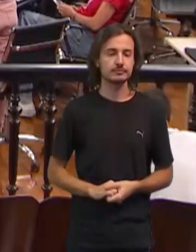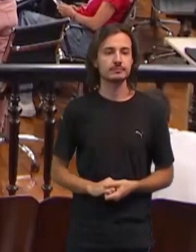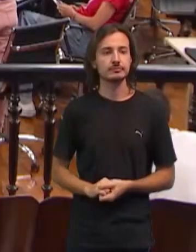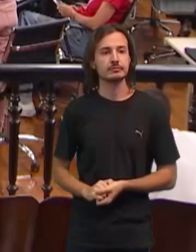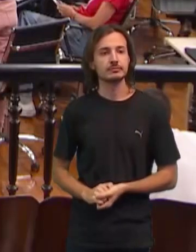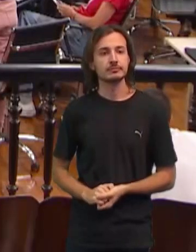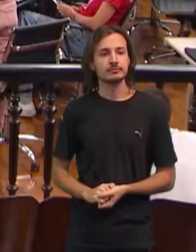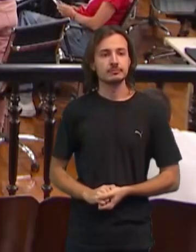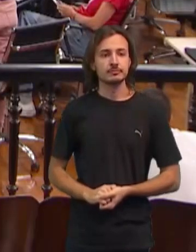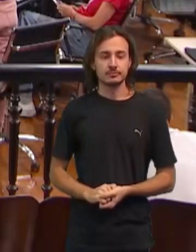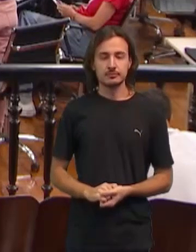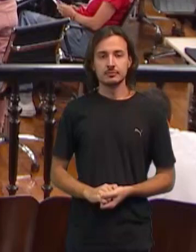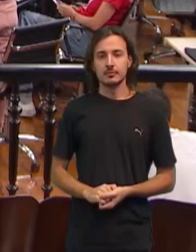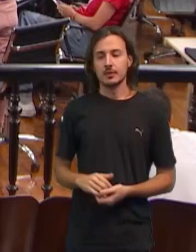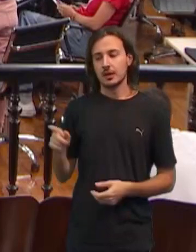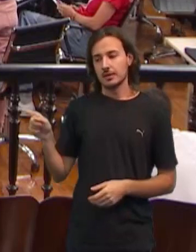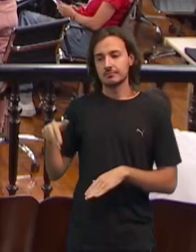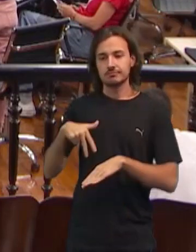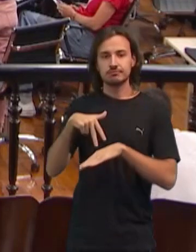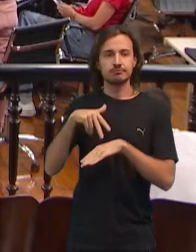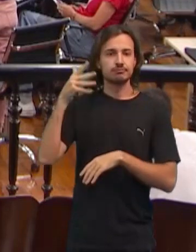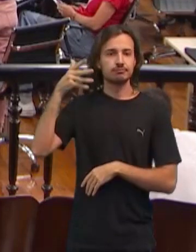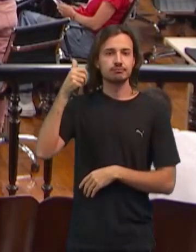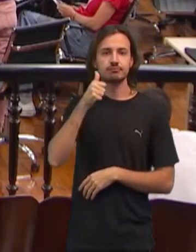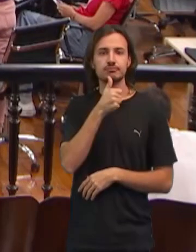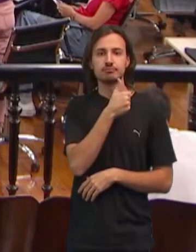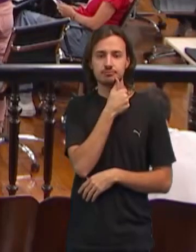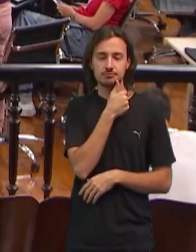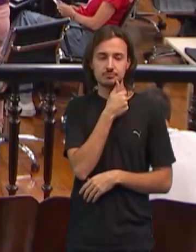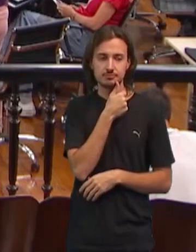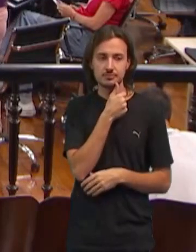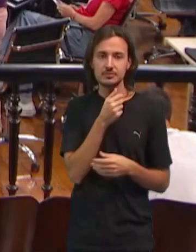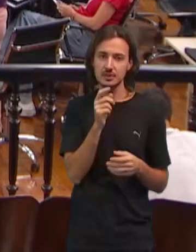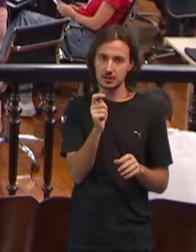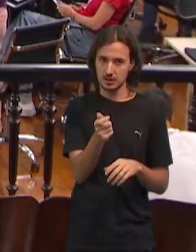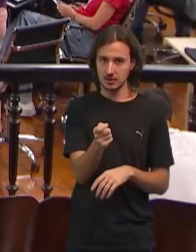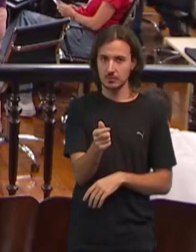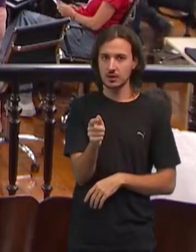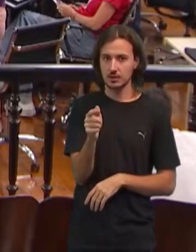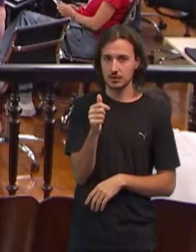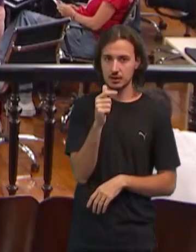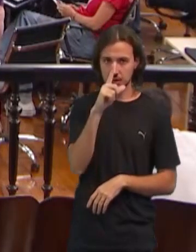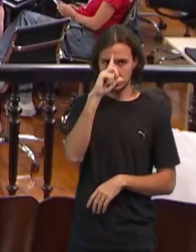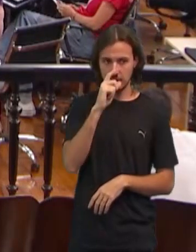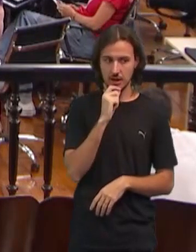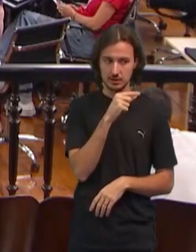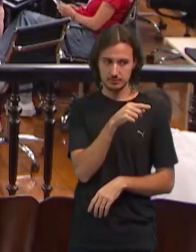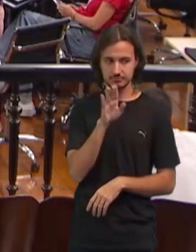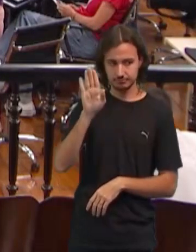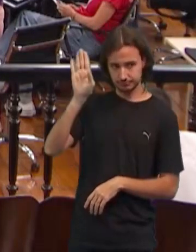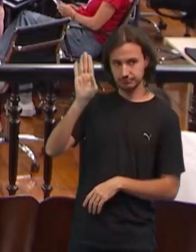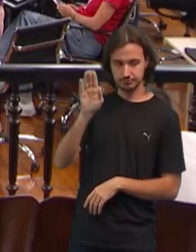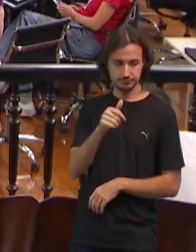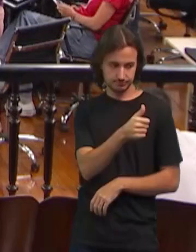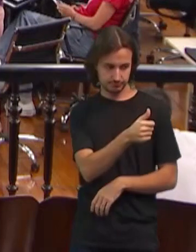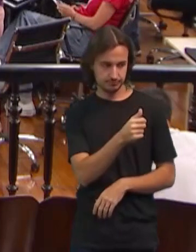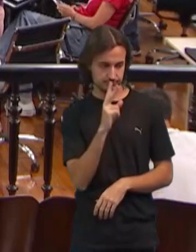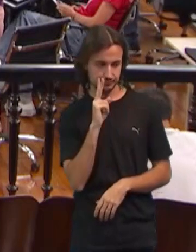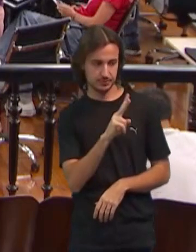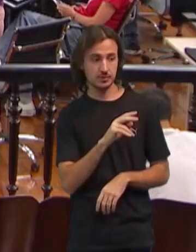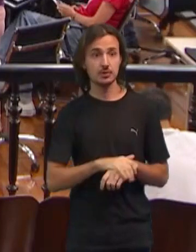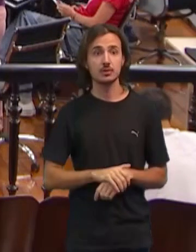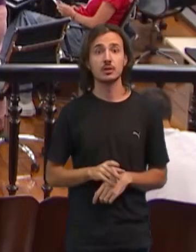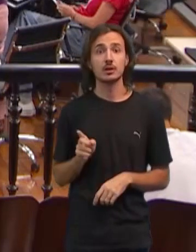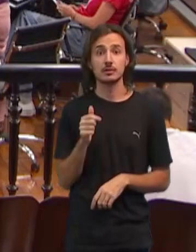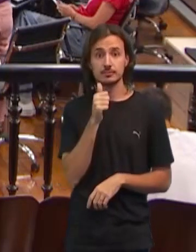Feita a manifestação do vereador Sargento Mello, já vou dar um pela ordem da vereadora Laís, por gentileza. Foi falado ali pelo